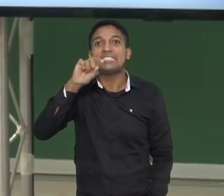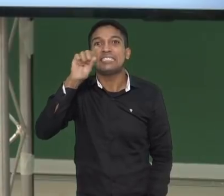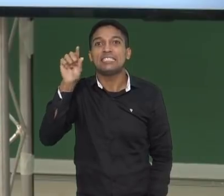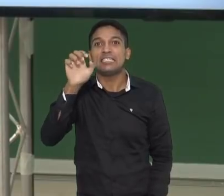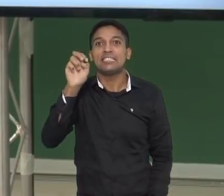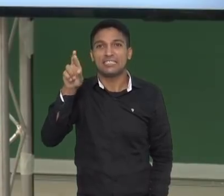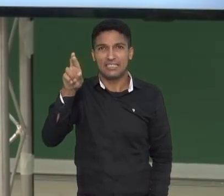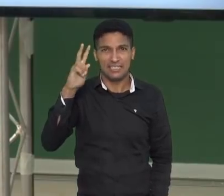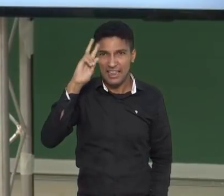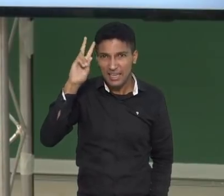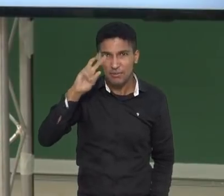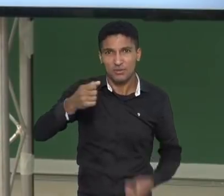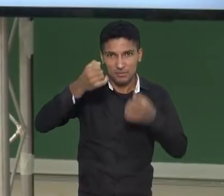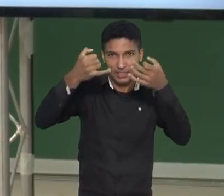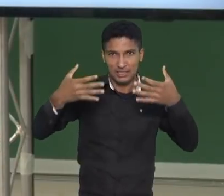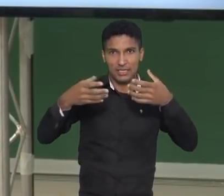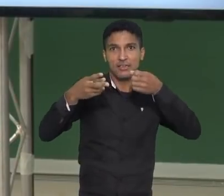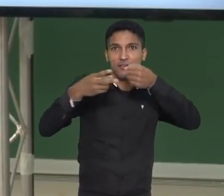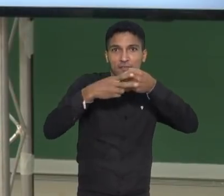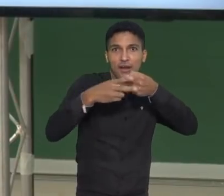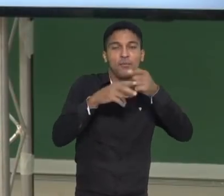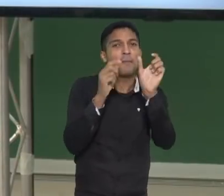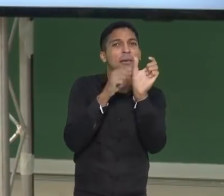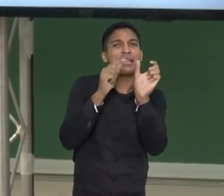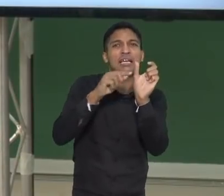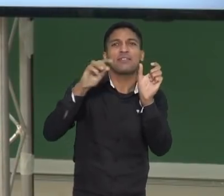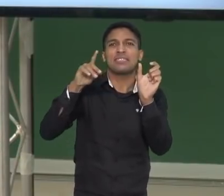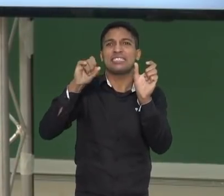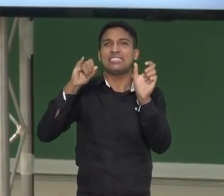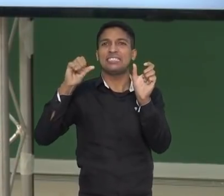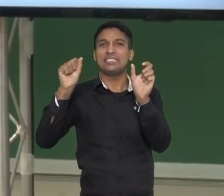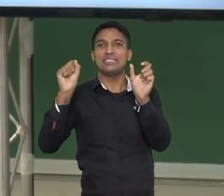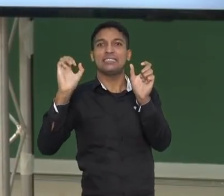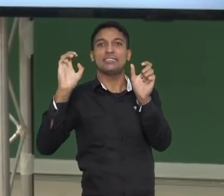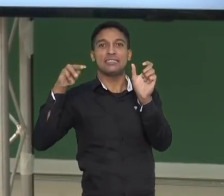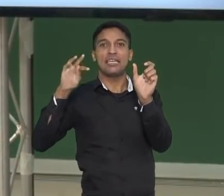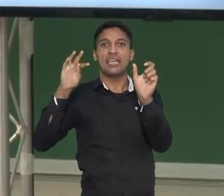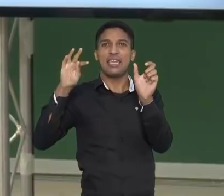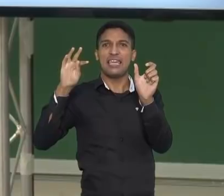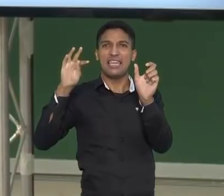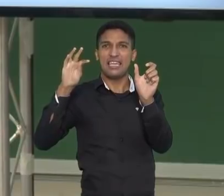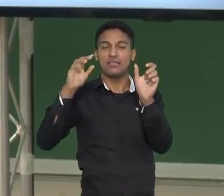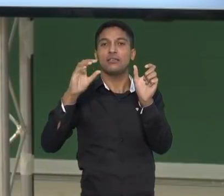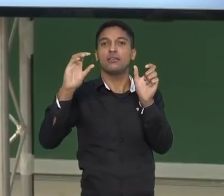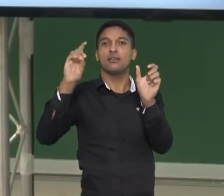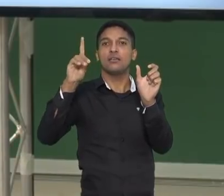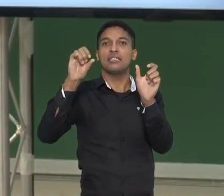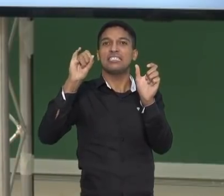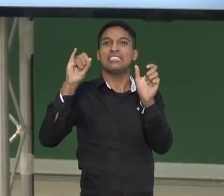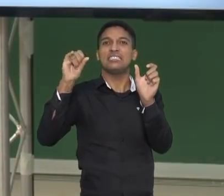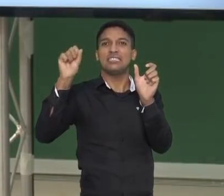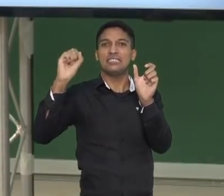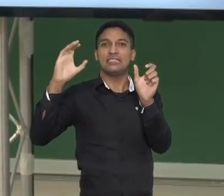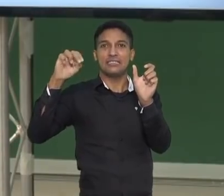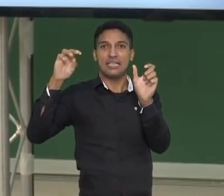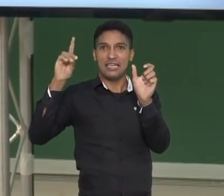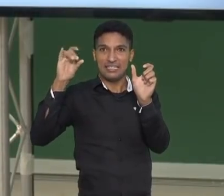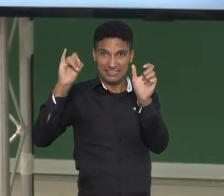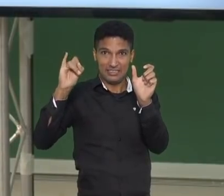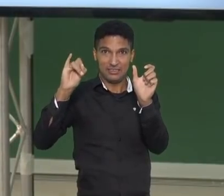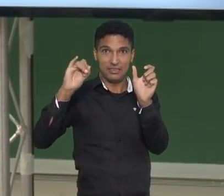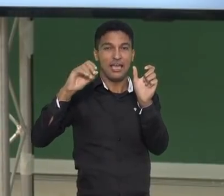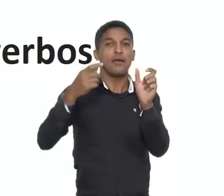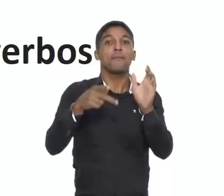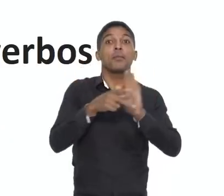comentei que a palavra dissende vem lá do latim e tem a ver com a palavra dizer? Então,